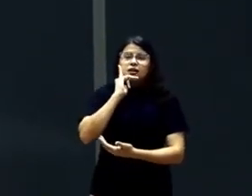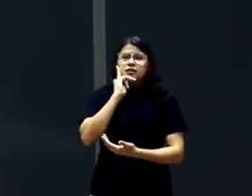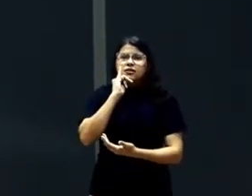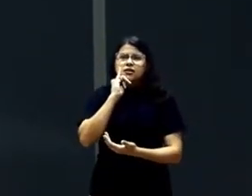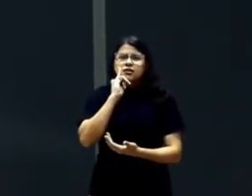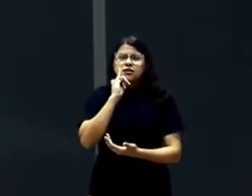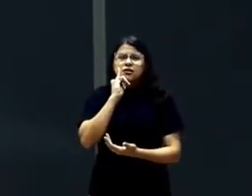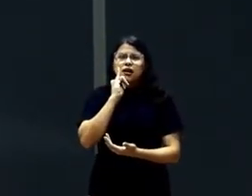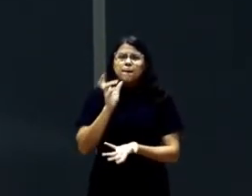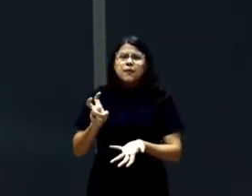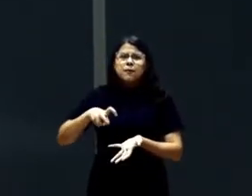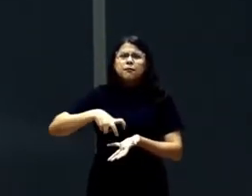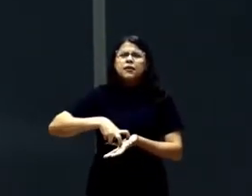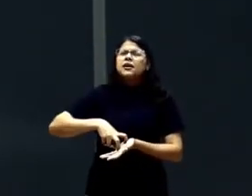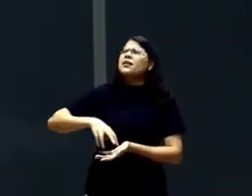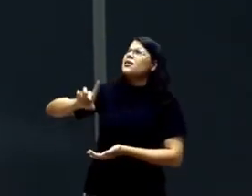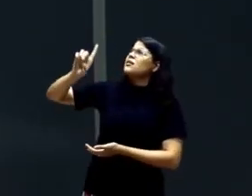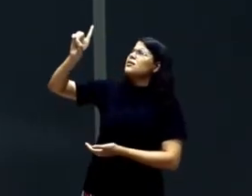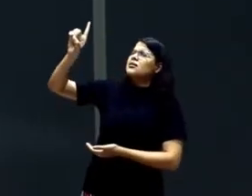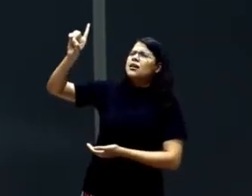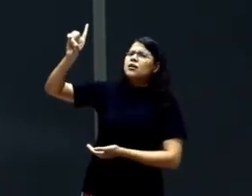você faz é pedir ou agradecer.